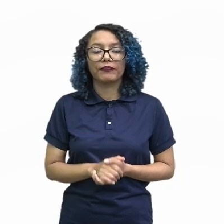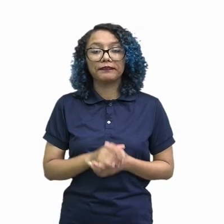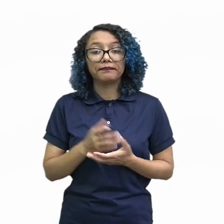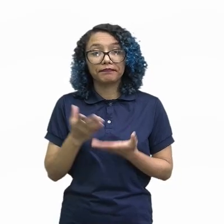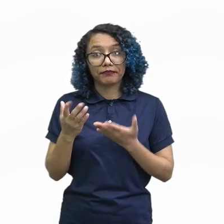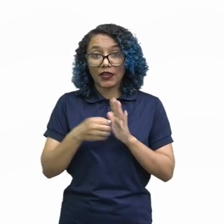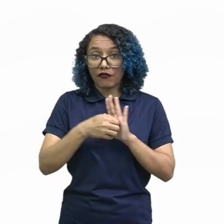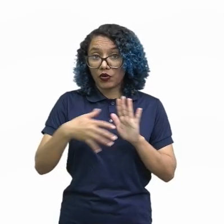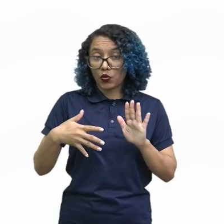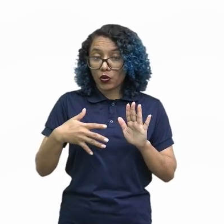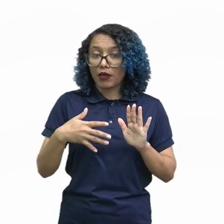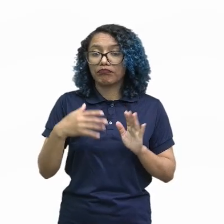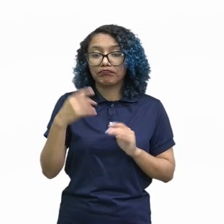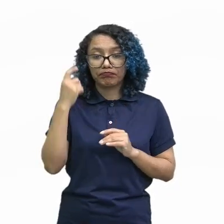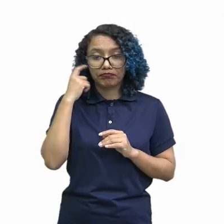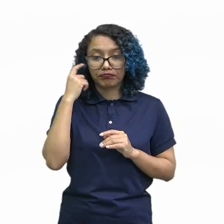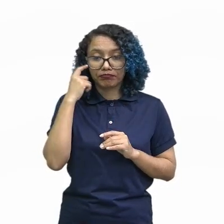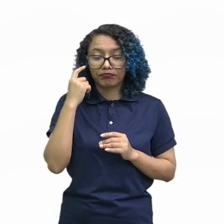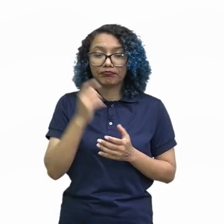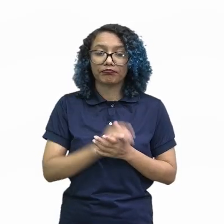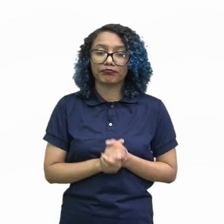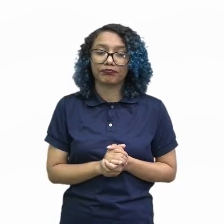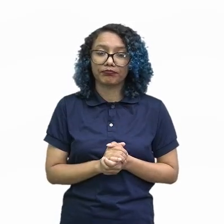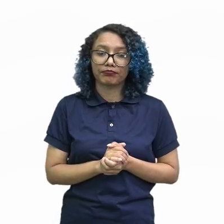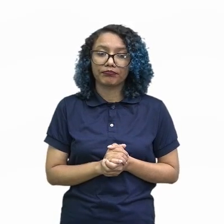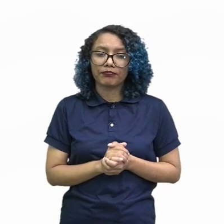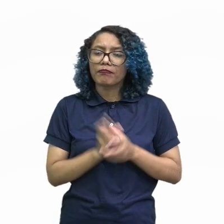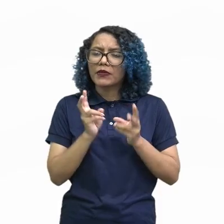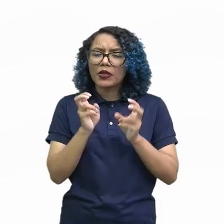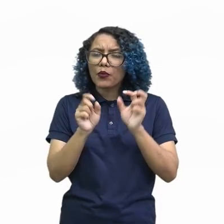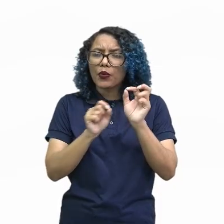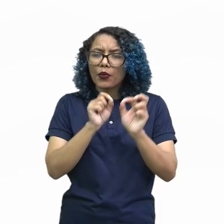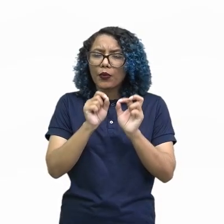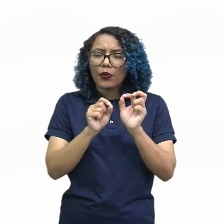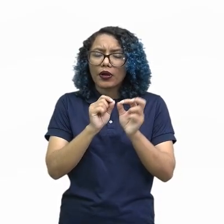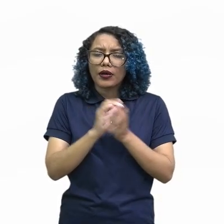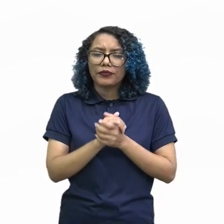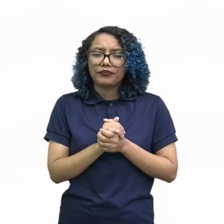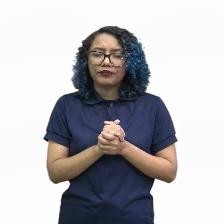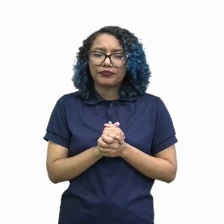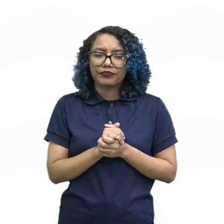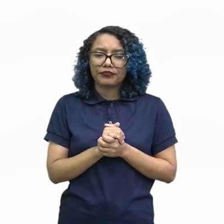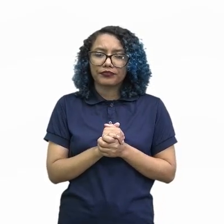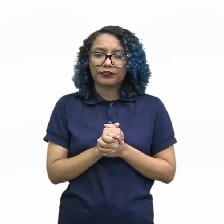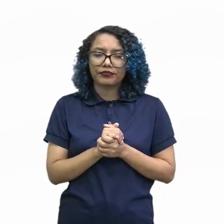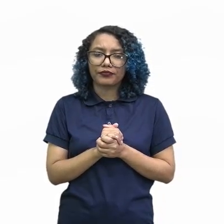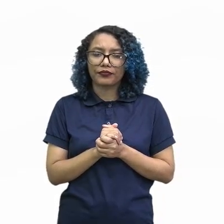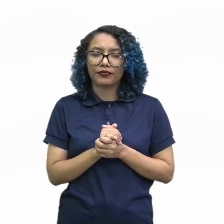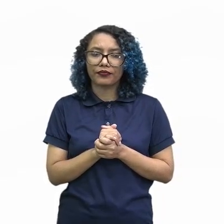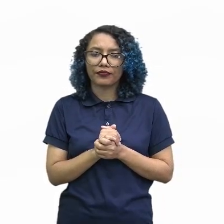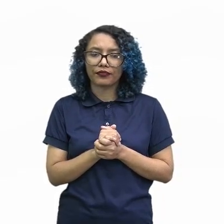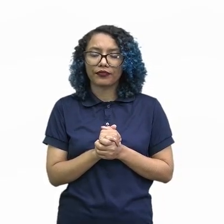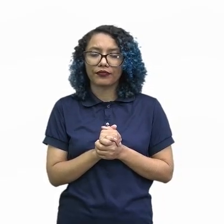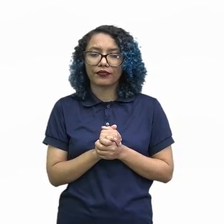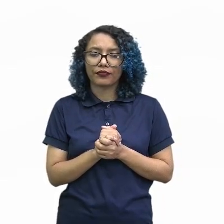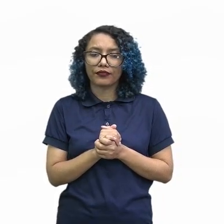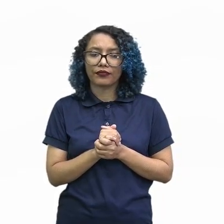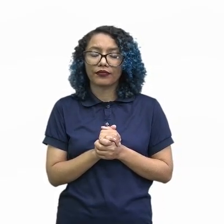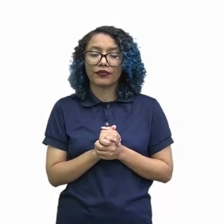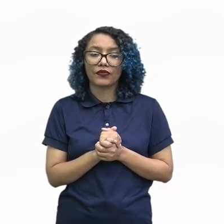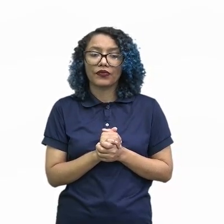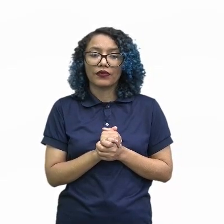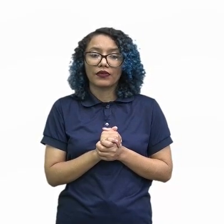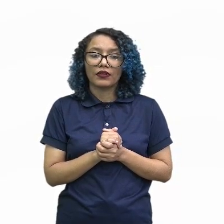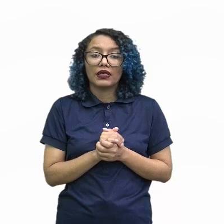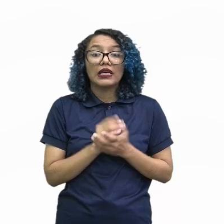e a ironia. Percebam que nessa figura de pensamento, nas figuras de pensamento, o que vai caracterizar? São